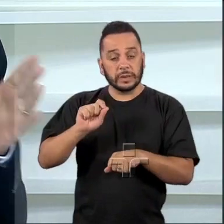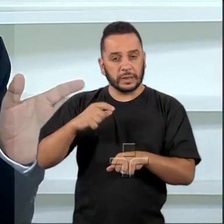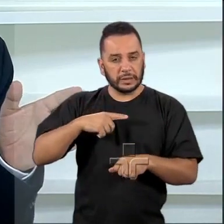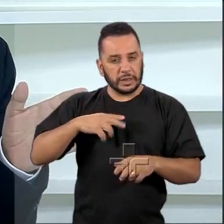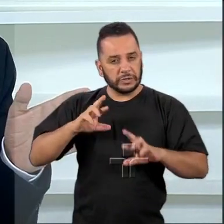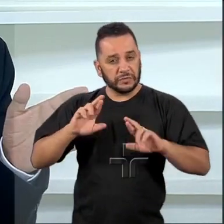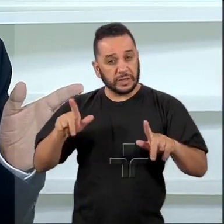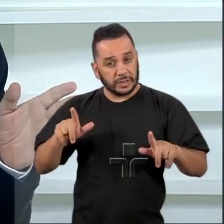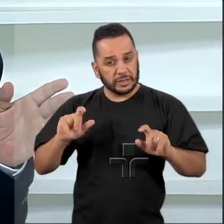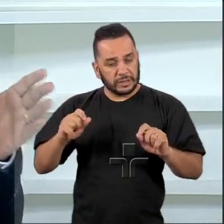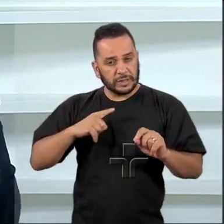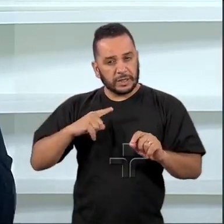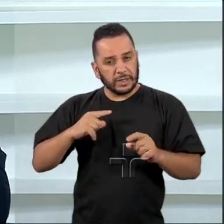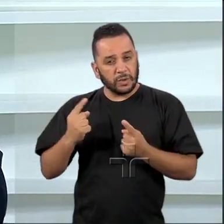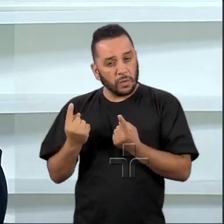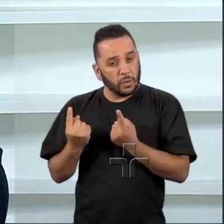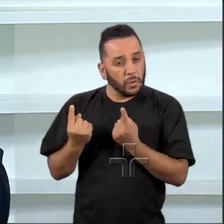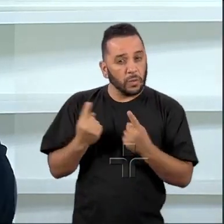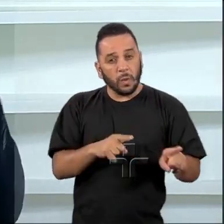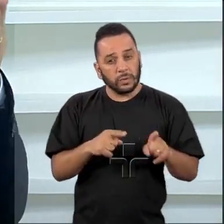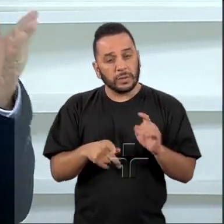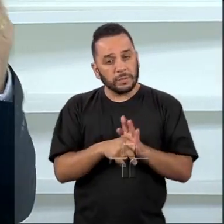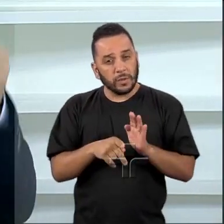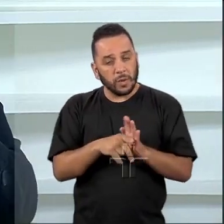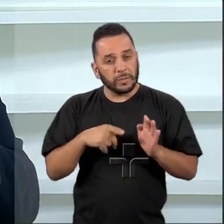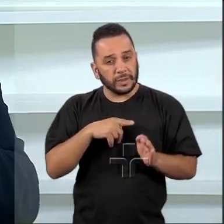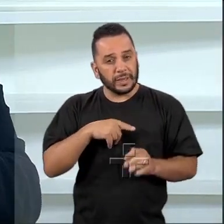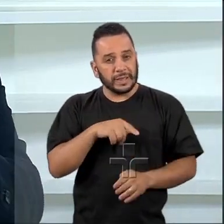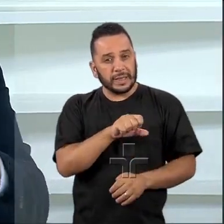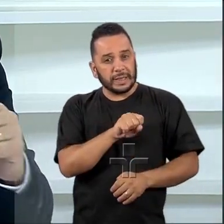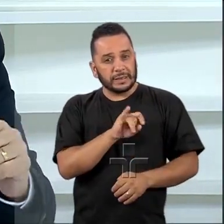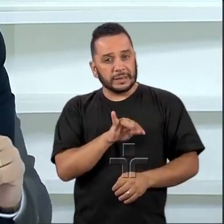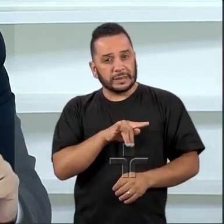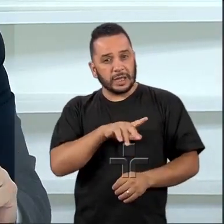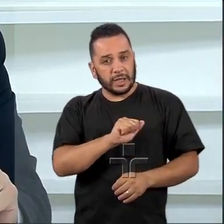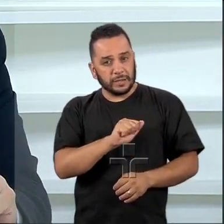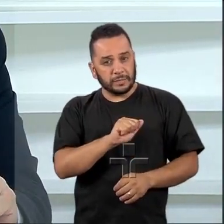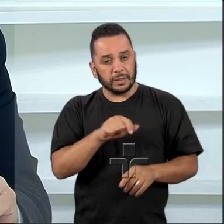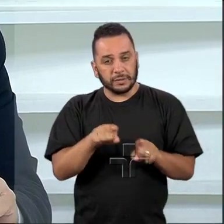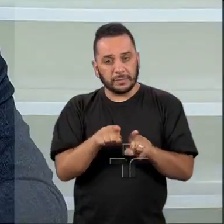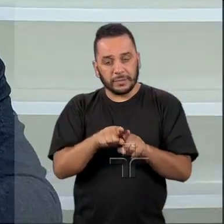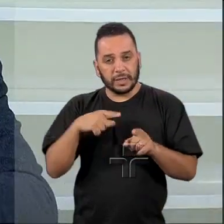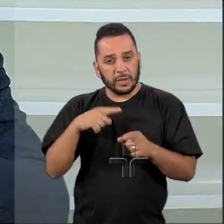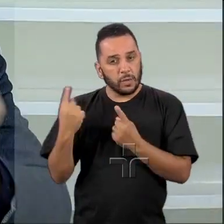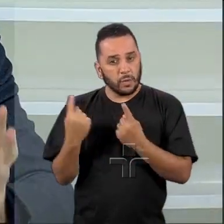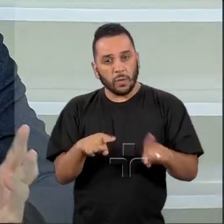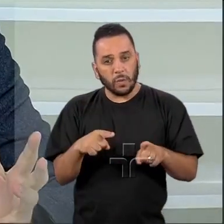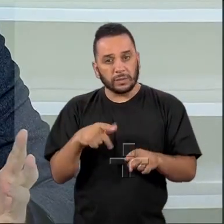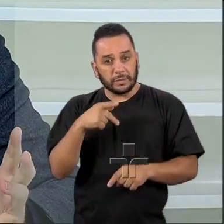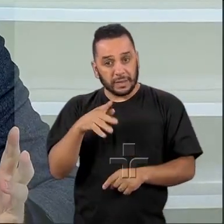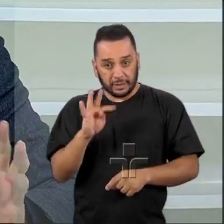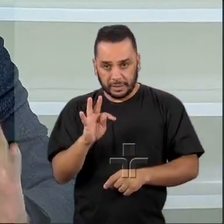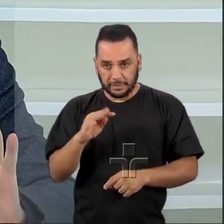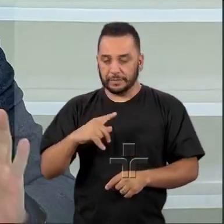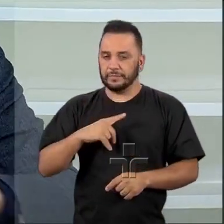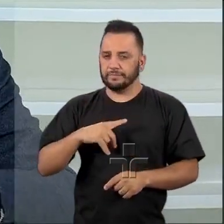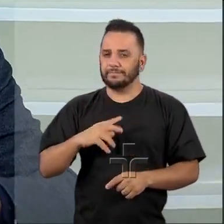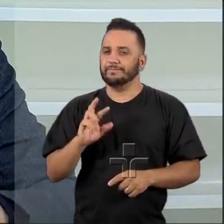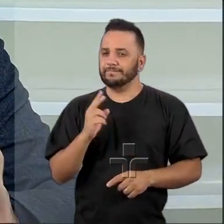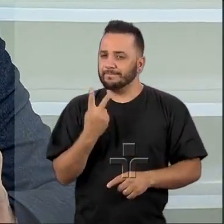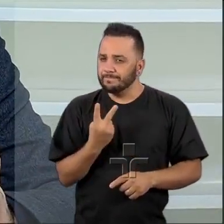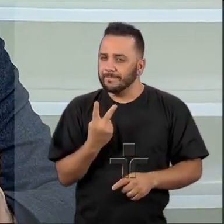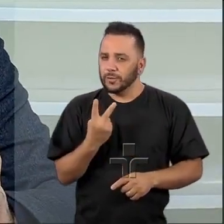entre antissistema e antipetismo. Queria que então que o Marcos continuasse o raciocínio. Porque essas duas coisas estão